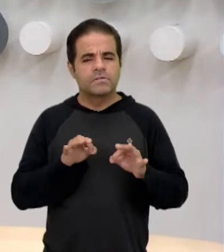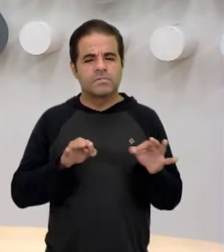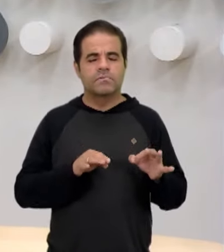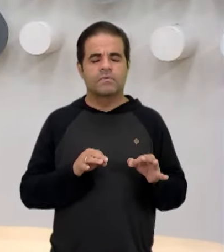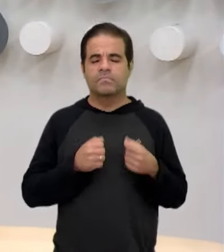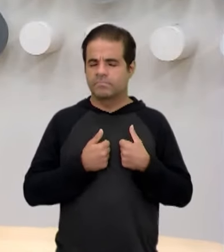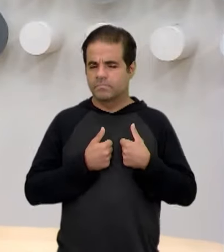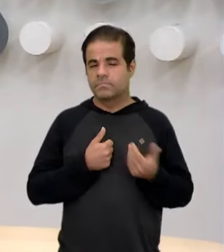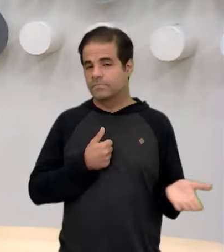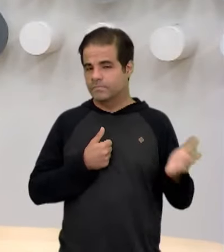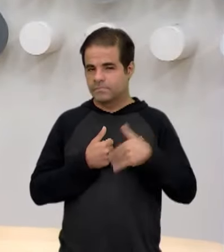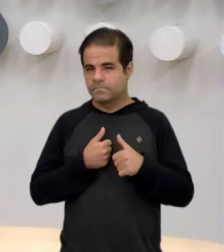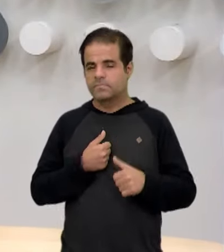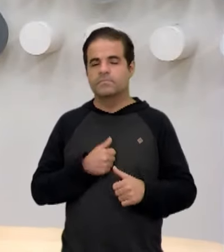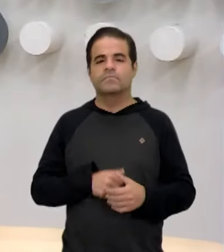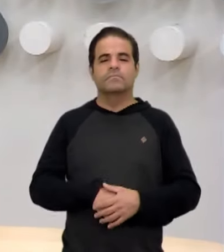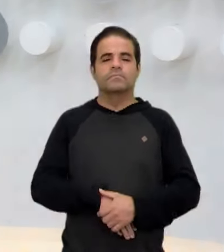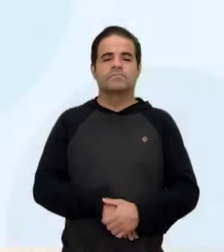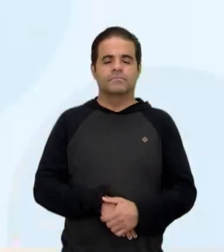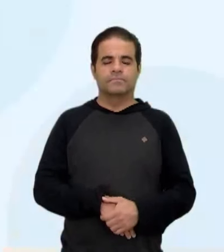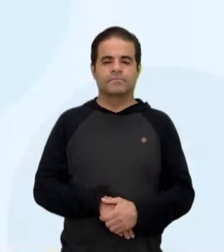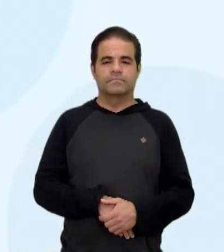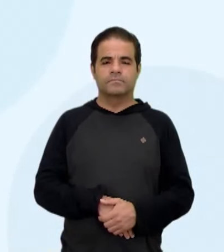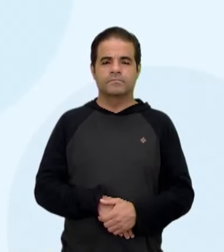Então, vamos lá para nossa telinha.